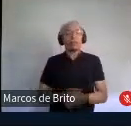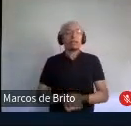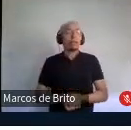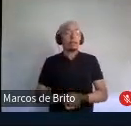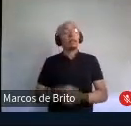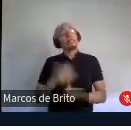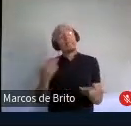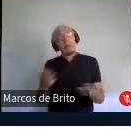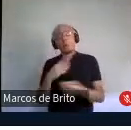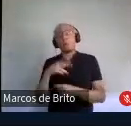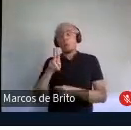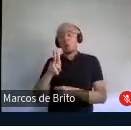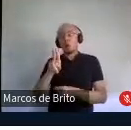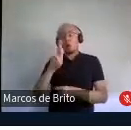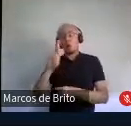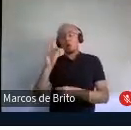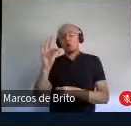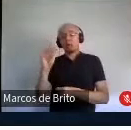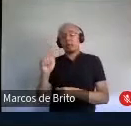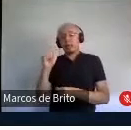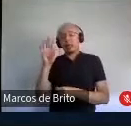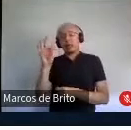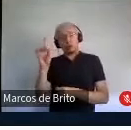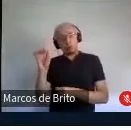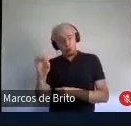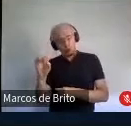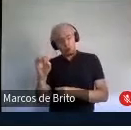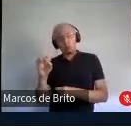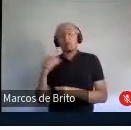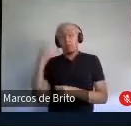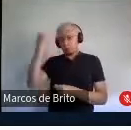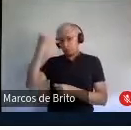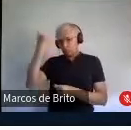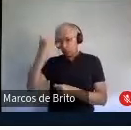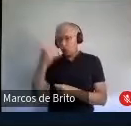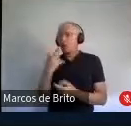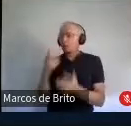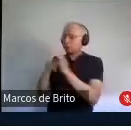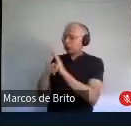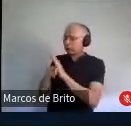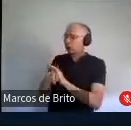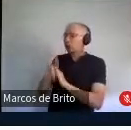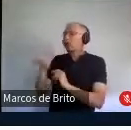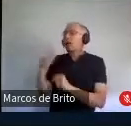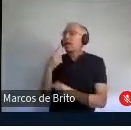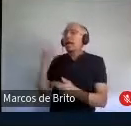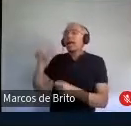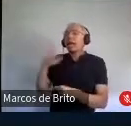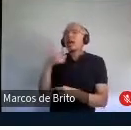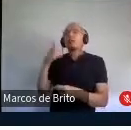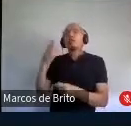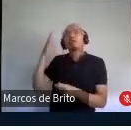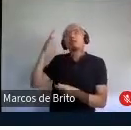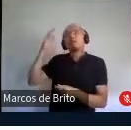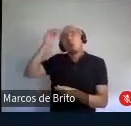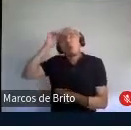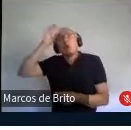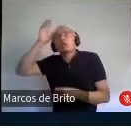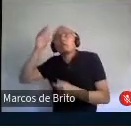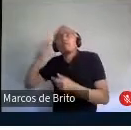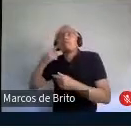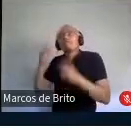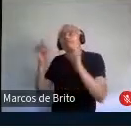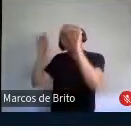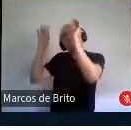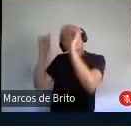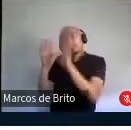Albir, a competência é um conhecimento especializado, integrado por um conjunto